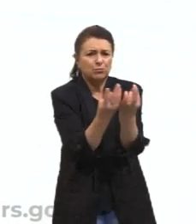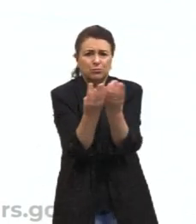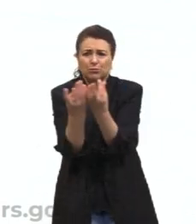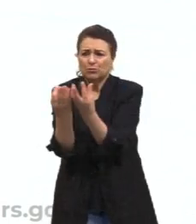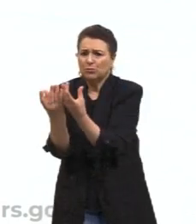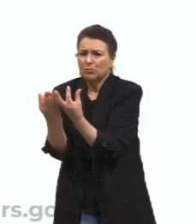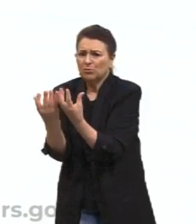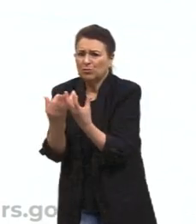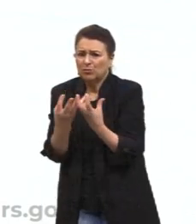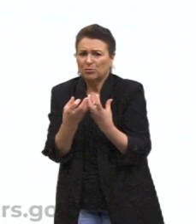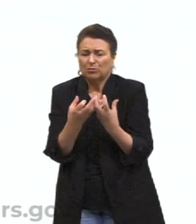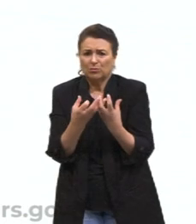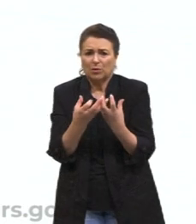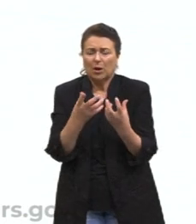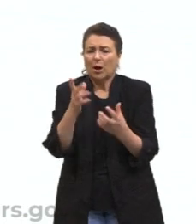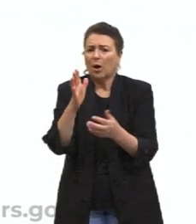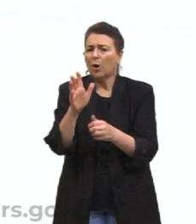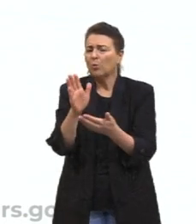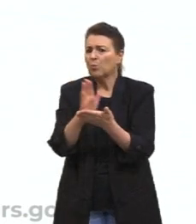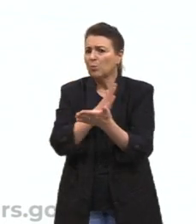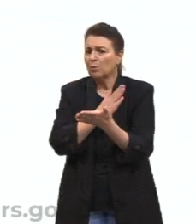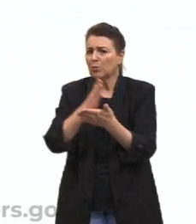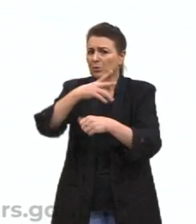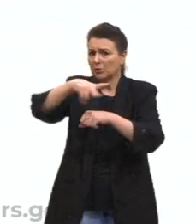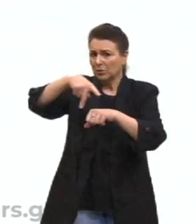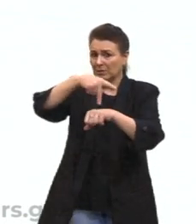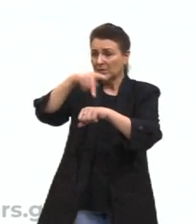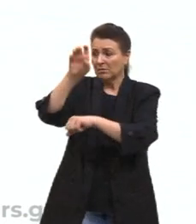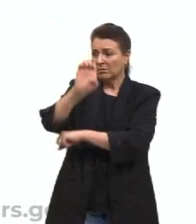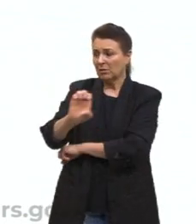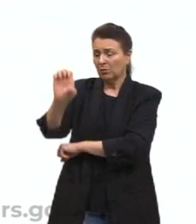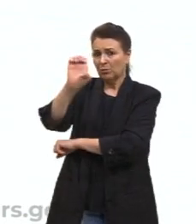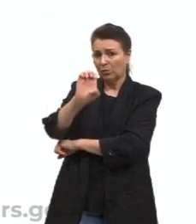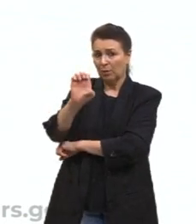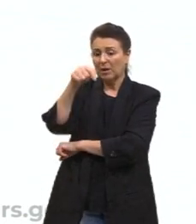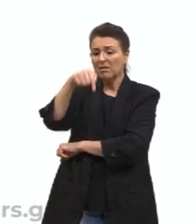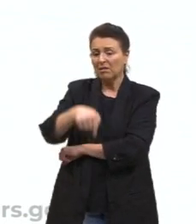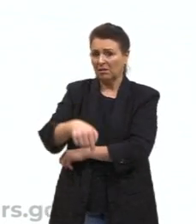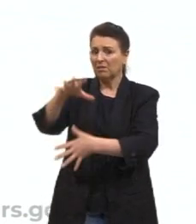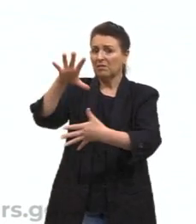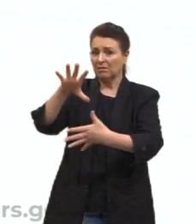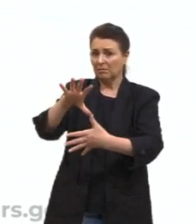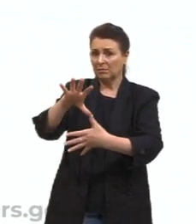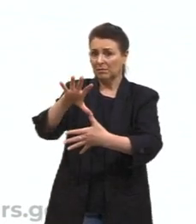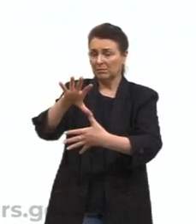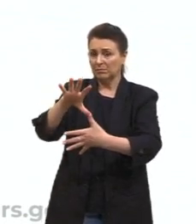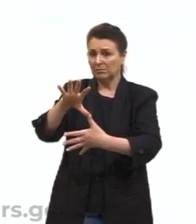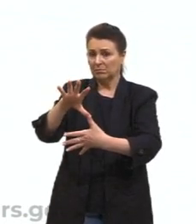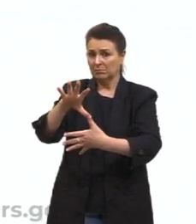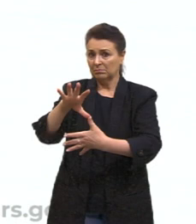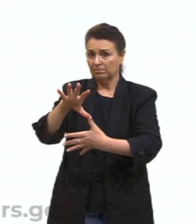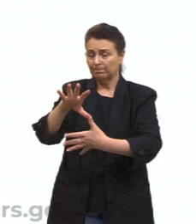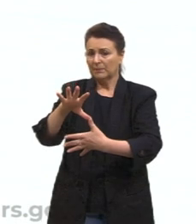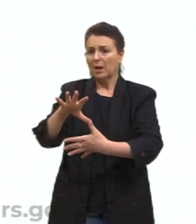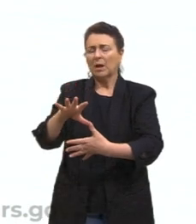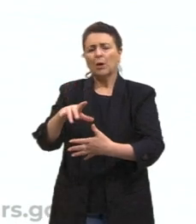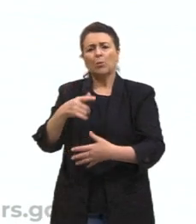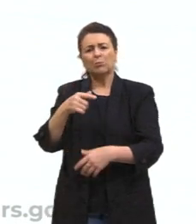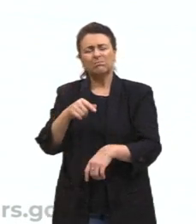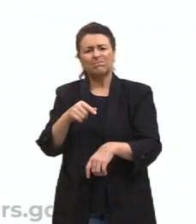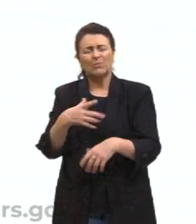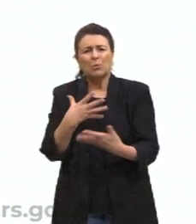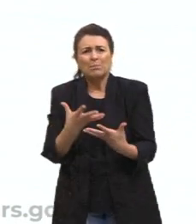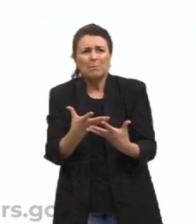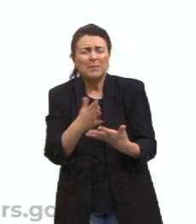proporções em alguns países da Europa e também aqui na América né versões muito mais quentes e Verões